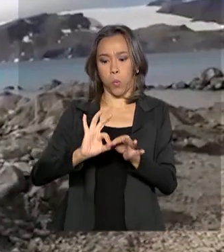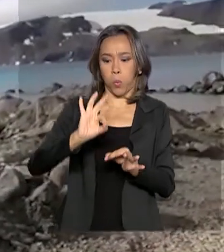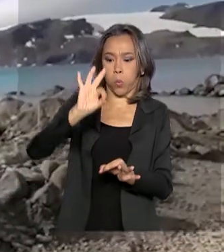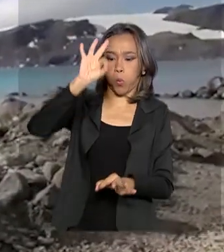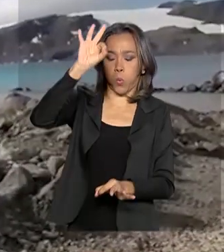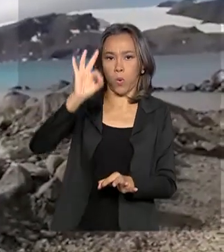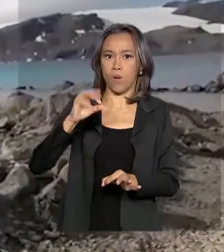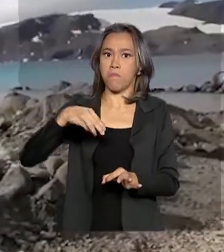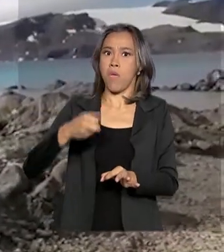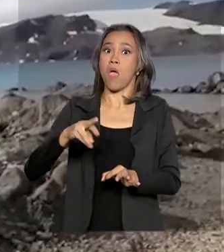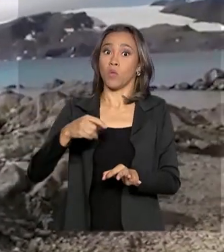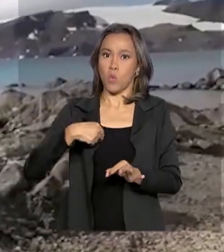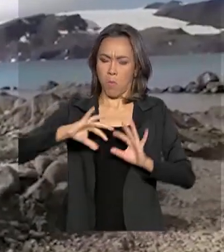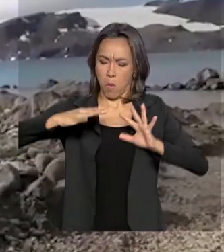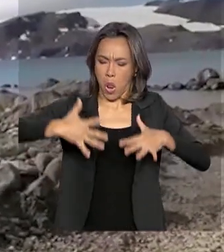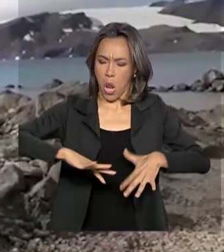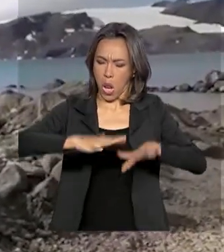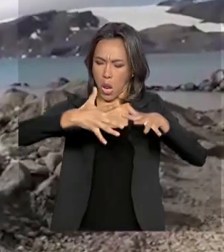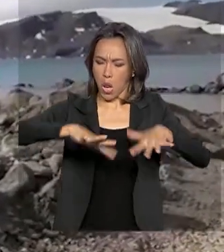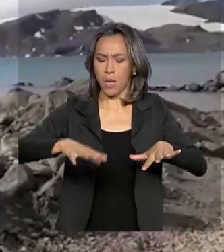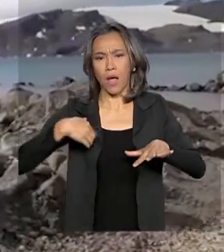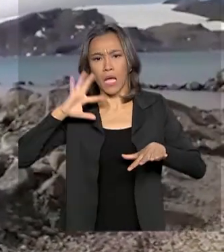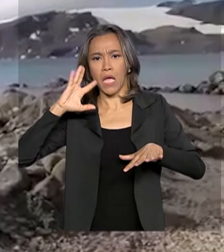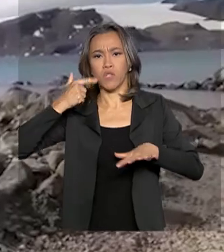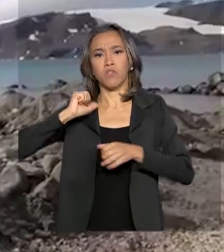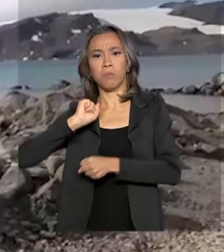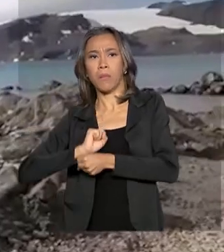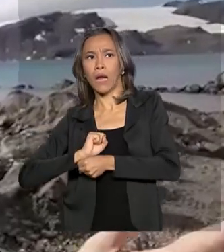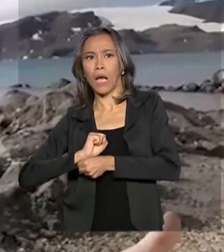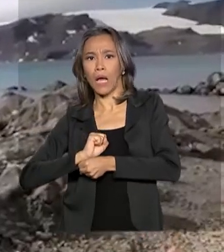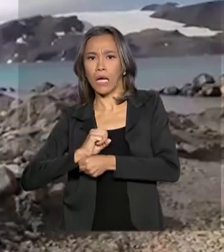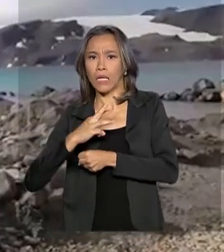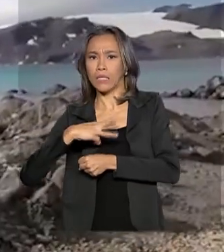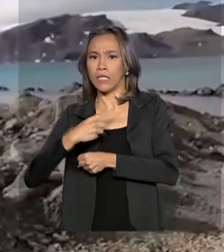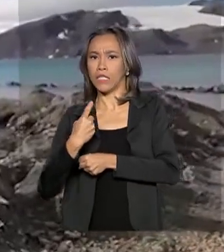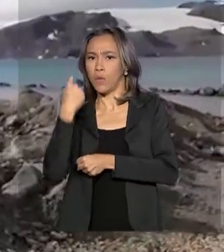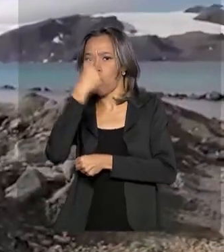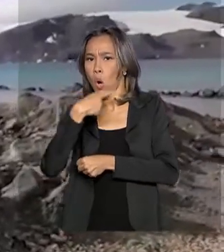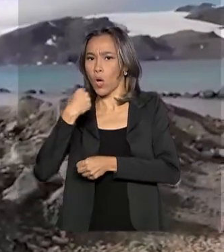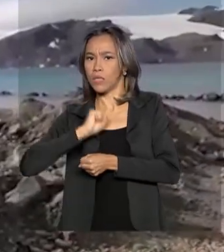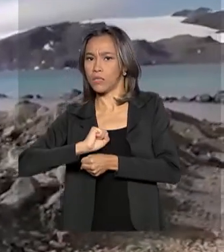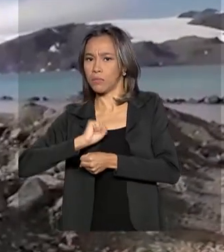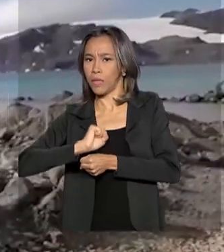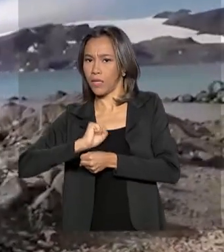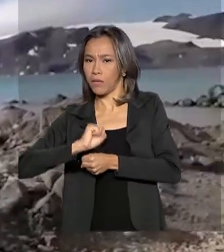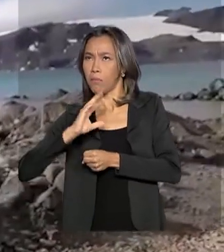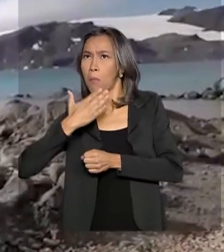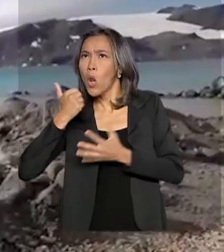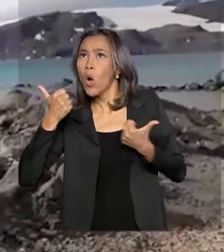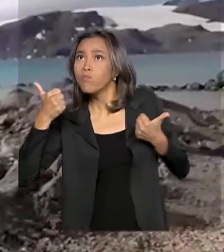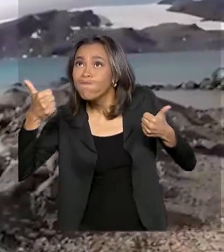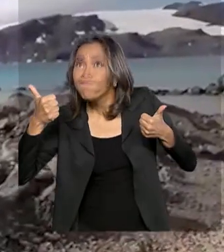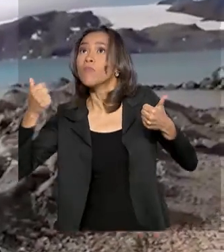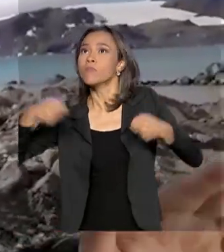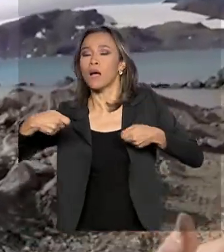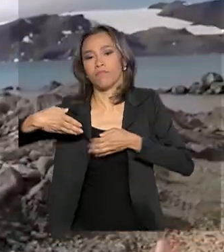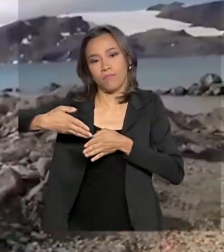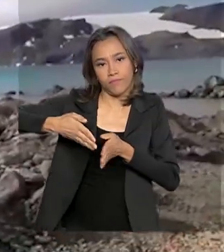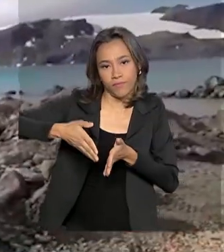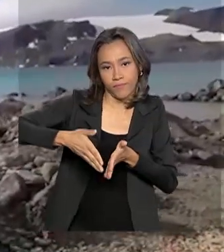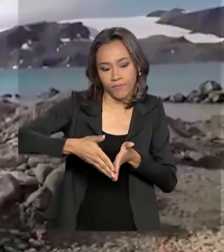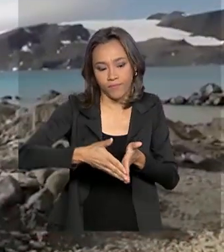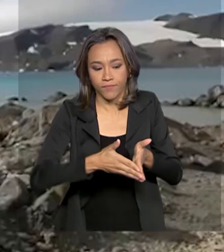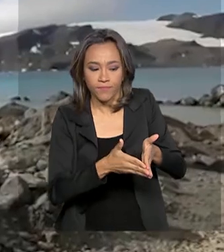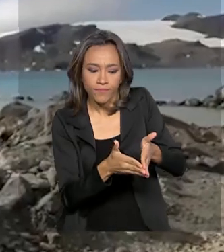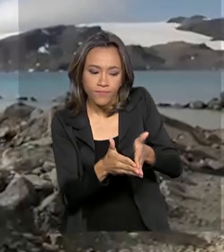pouco bravo e o comandante decidiu ficar parado durante 31 horas, aguardando o melhor tempo para a travessia. Com isso, passamos pelo